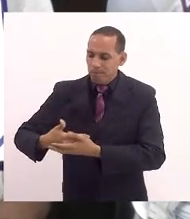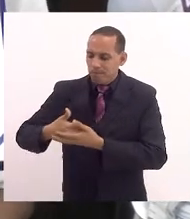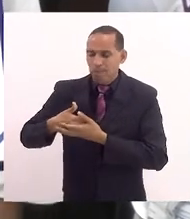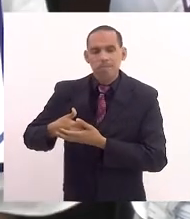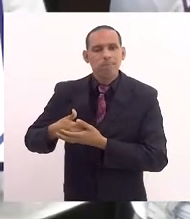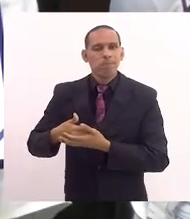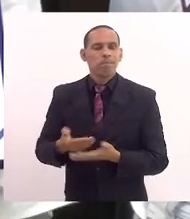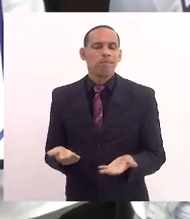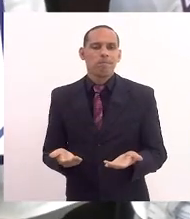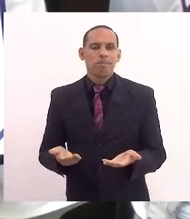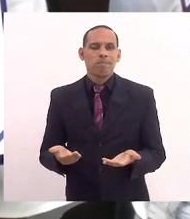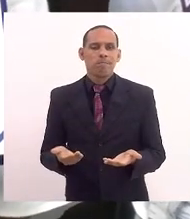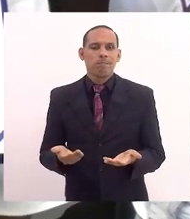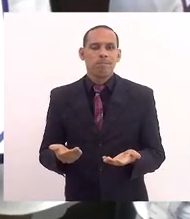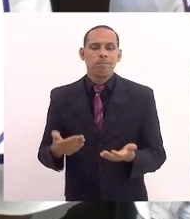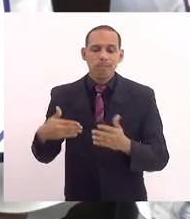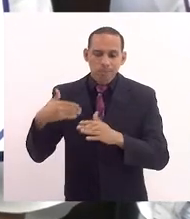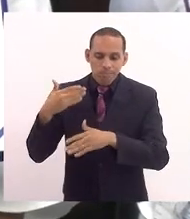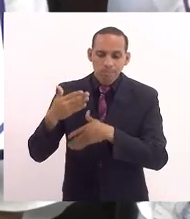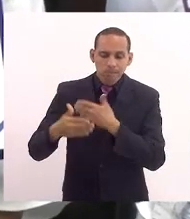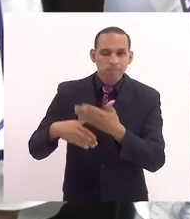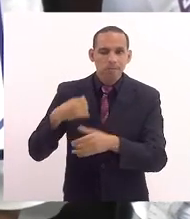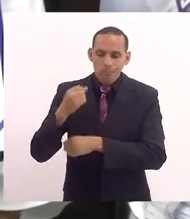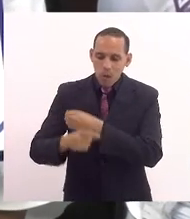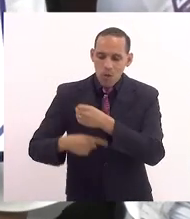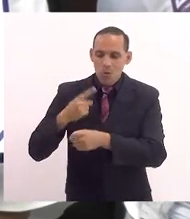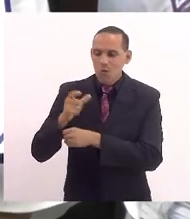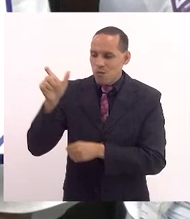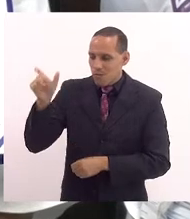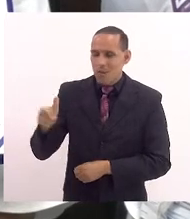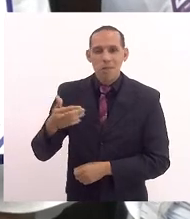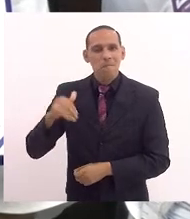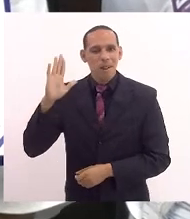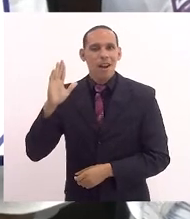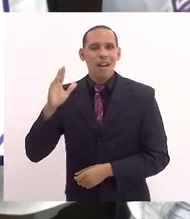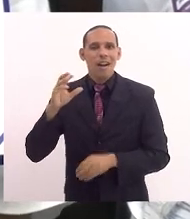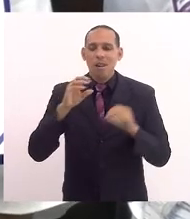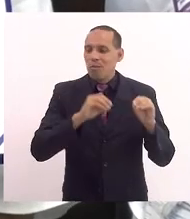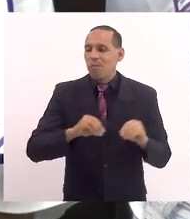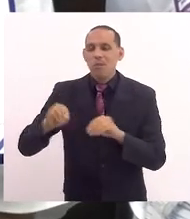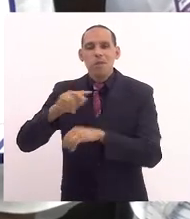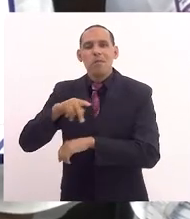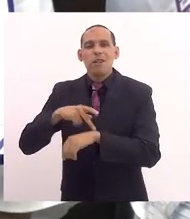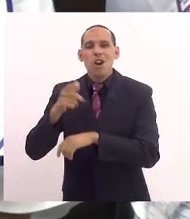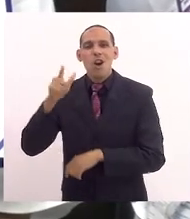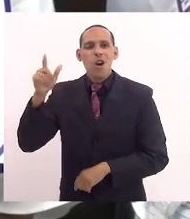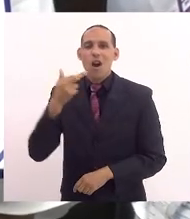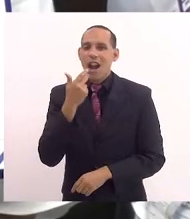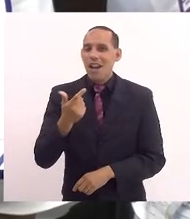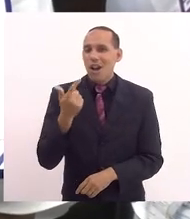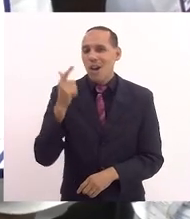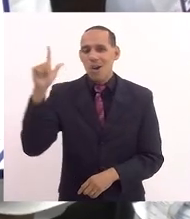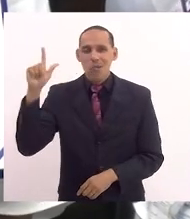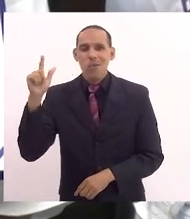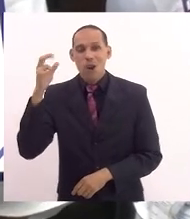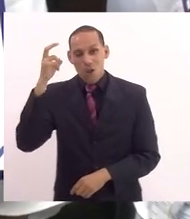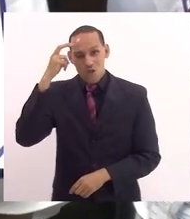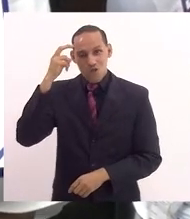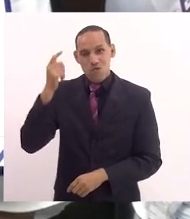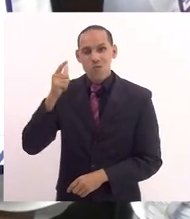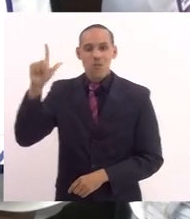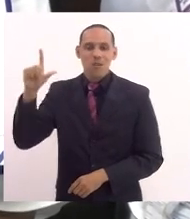De lá para cá, completou mais um ano de vida, mudou de país, está aprendendo um novo idioma, uma nova